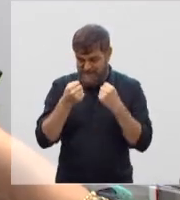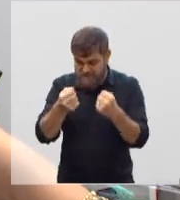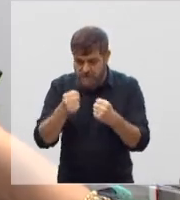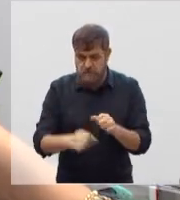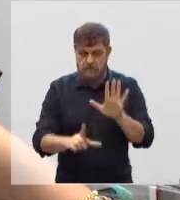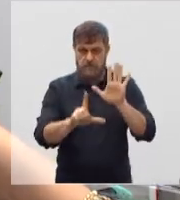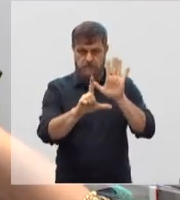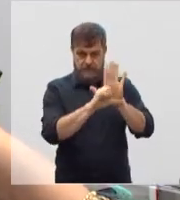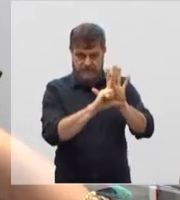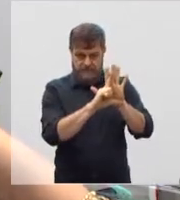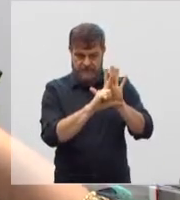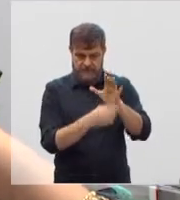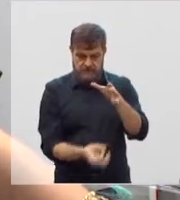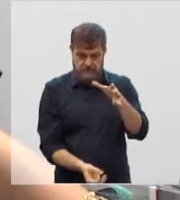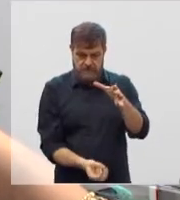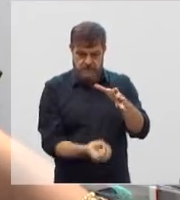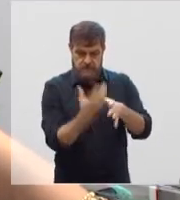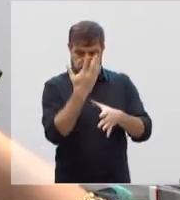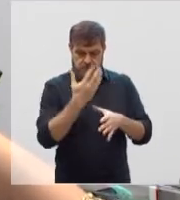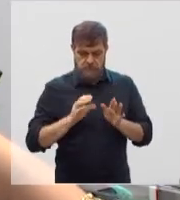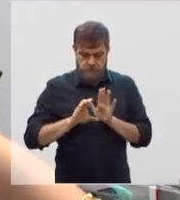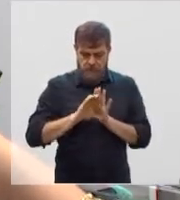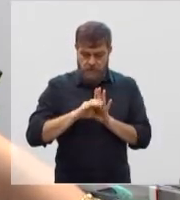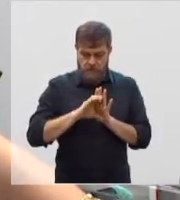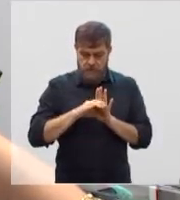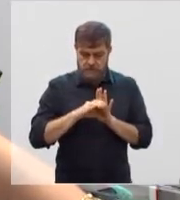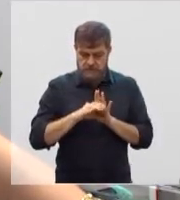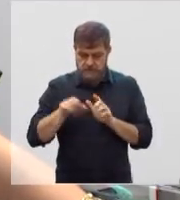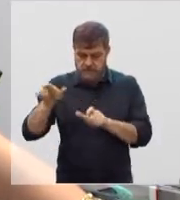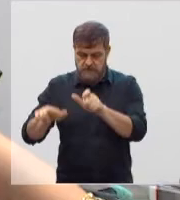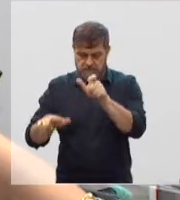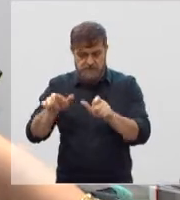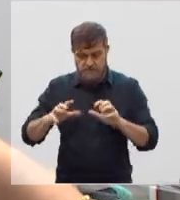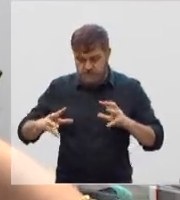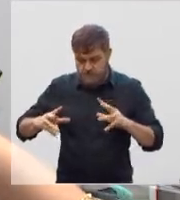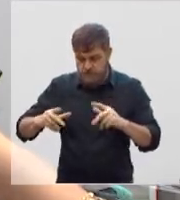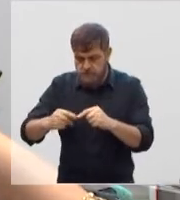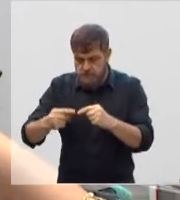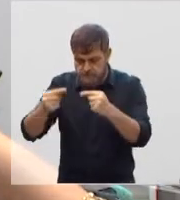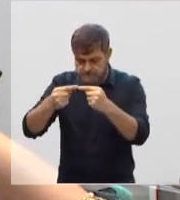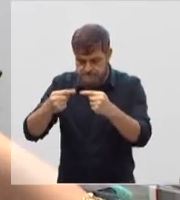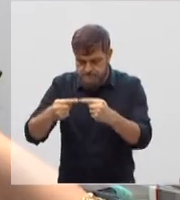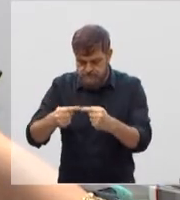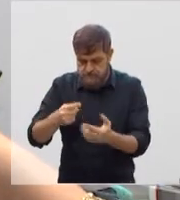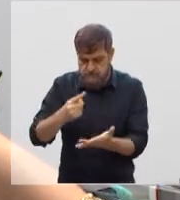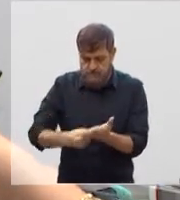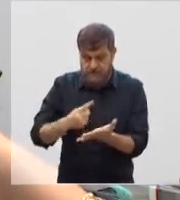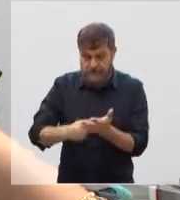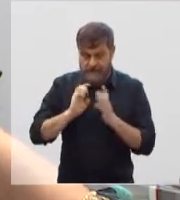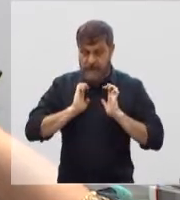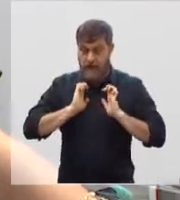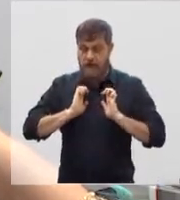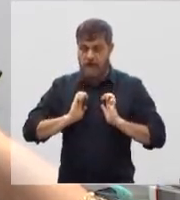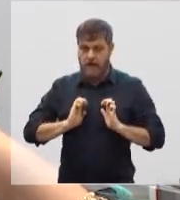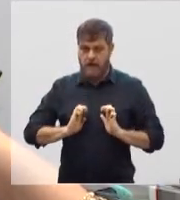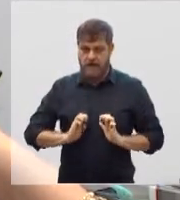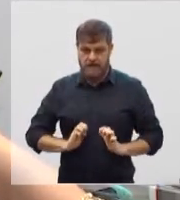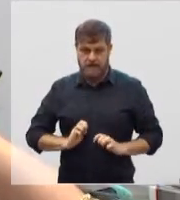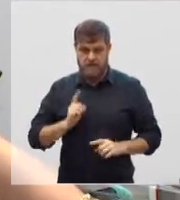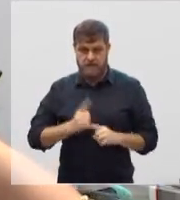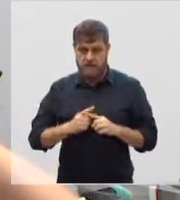que você tira uma lei, ela saiu de um consenso. Todos têm, então, um compromisso